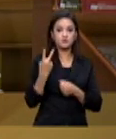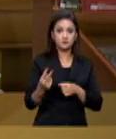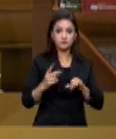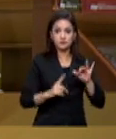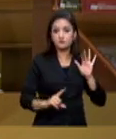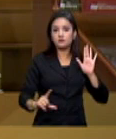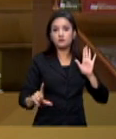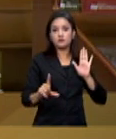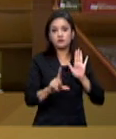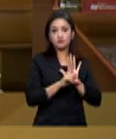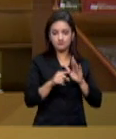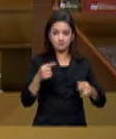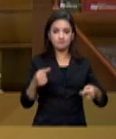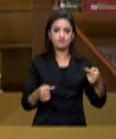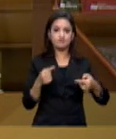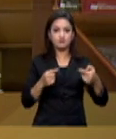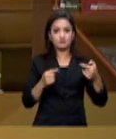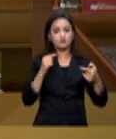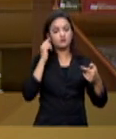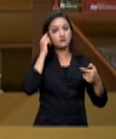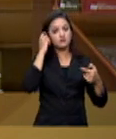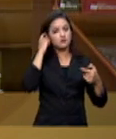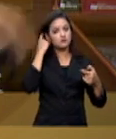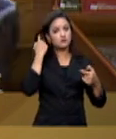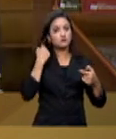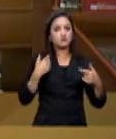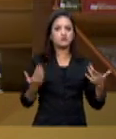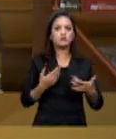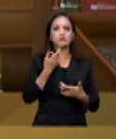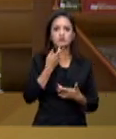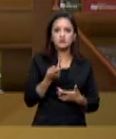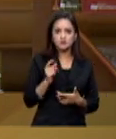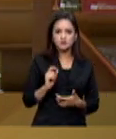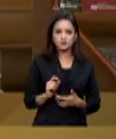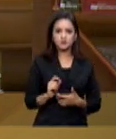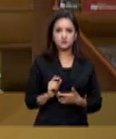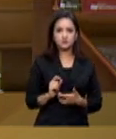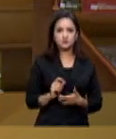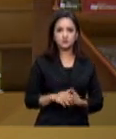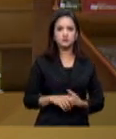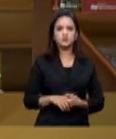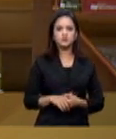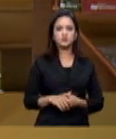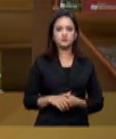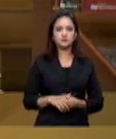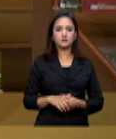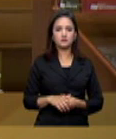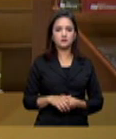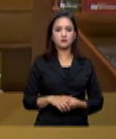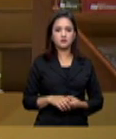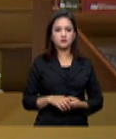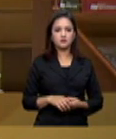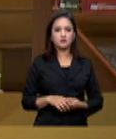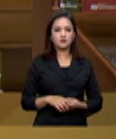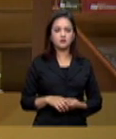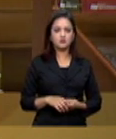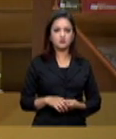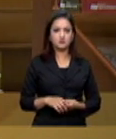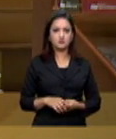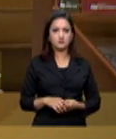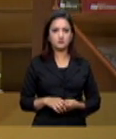lei impugnada diz o seguinte, em suma, eu vou saltar a parte